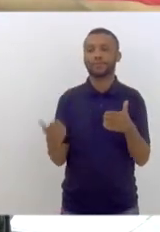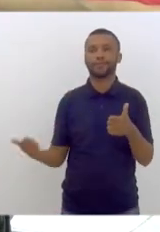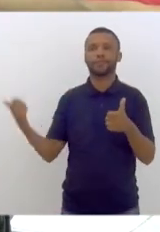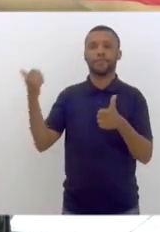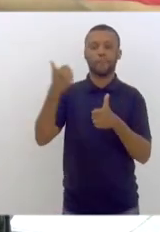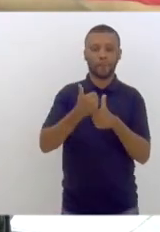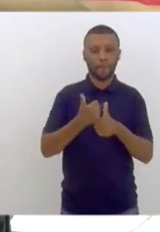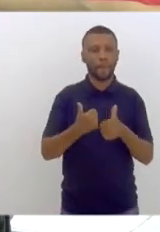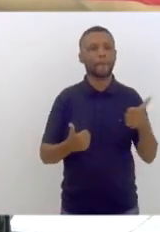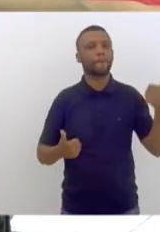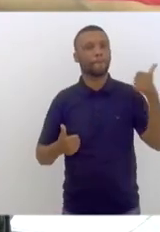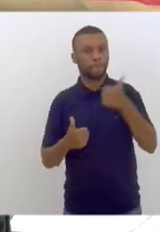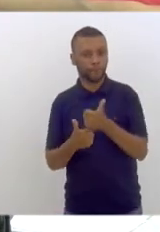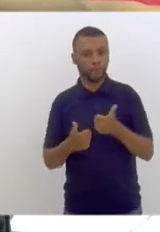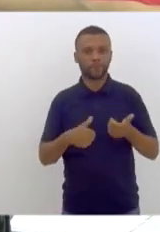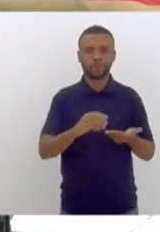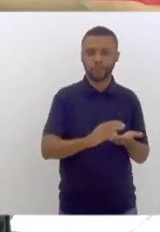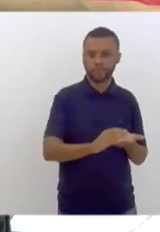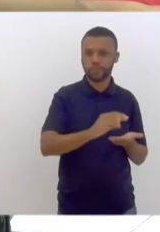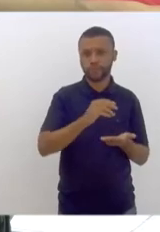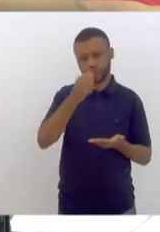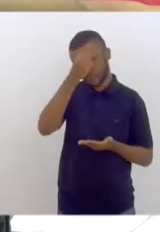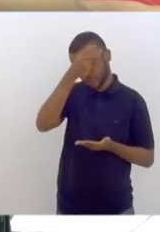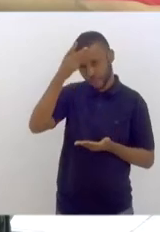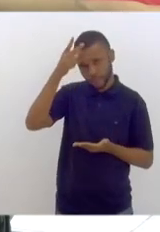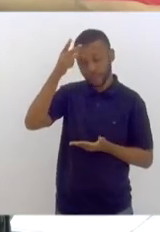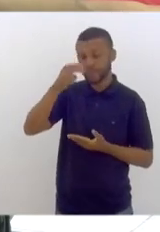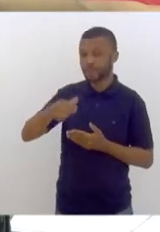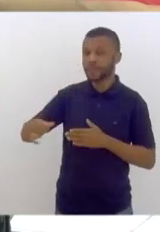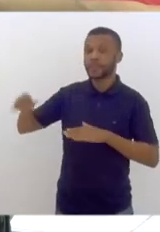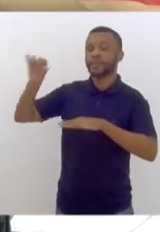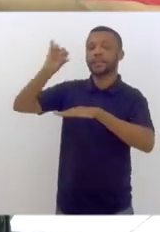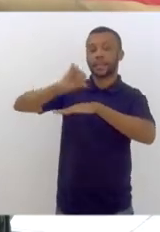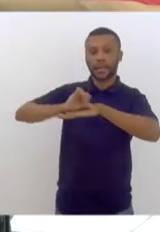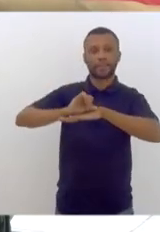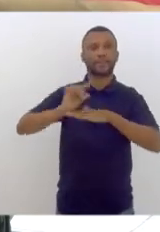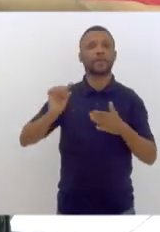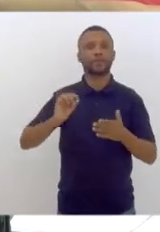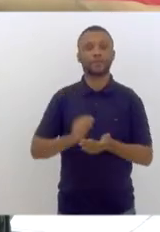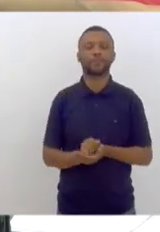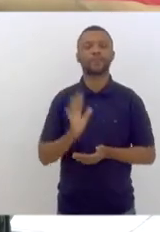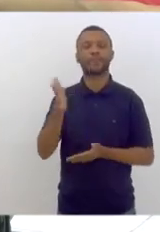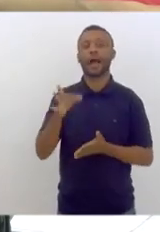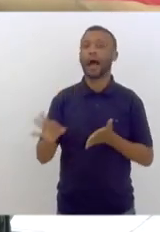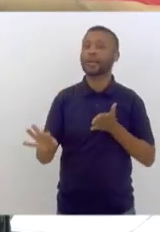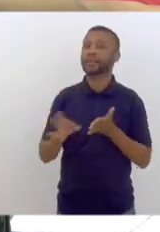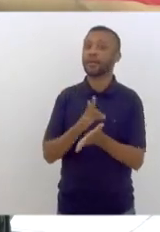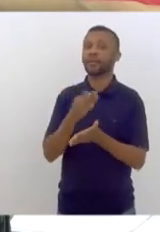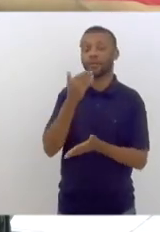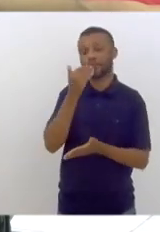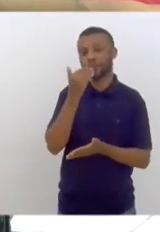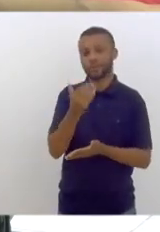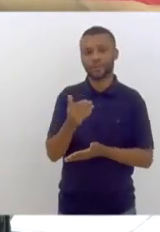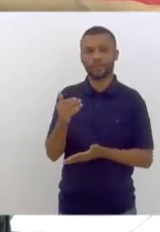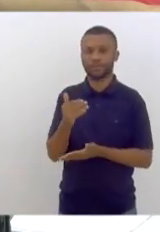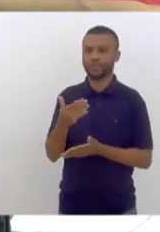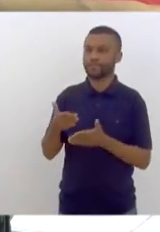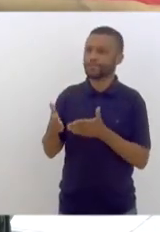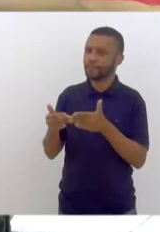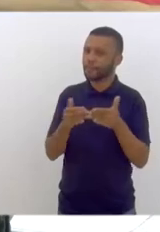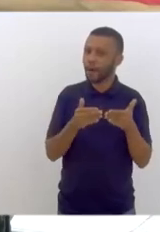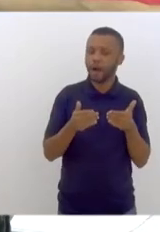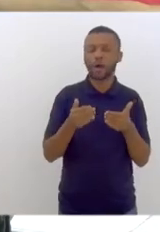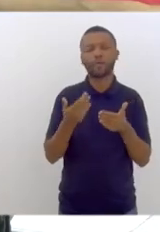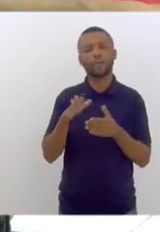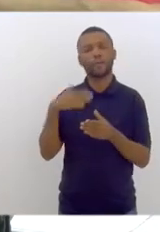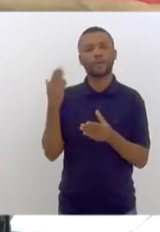ressarcimento ao município da capital. Já assinamos o pedido de requisição do processo SEI,